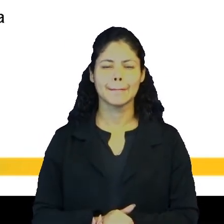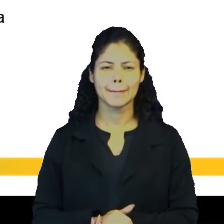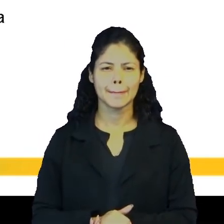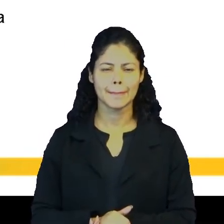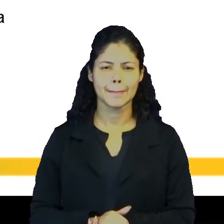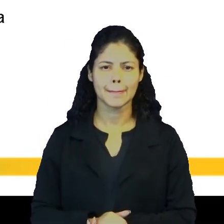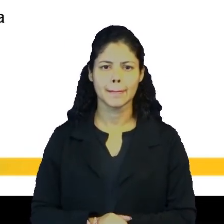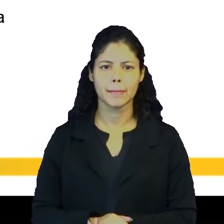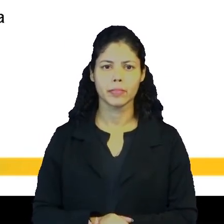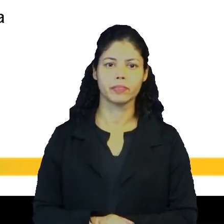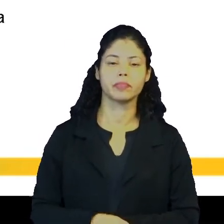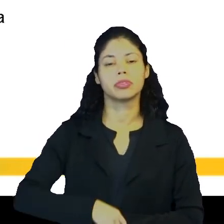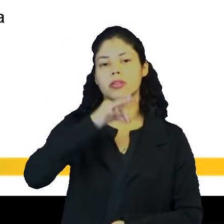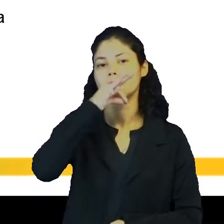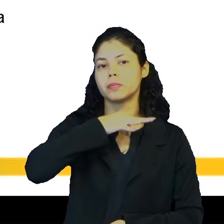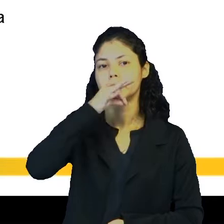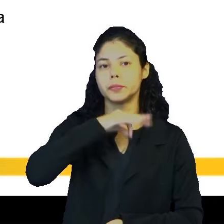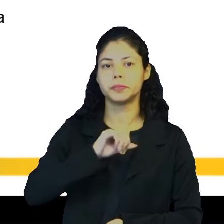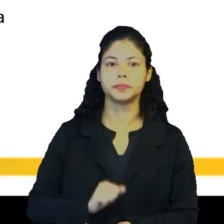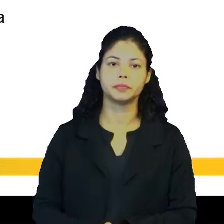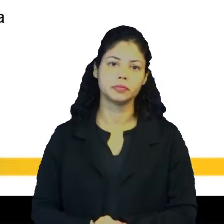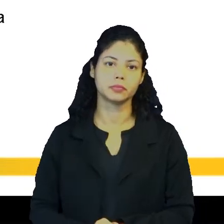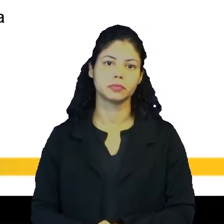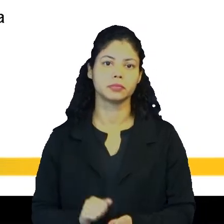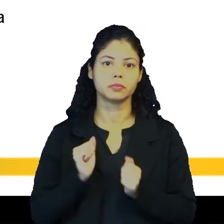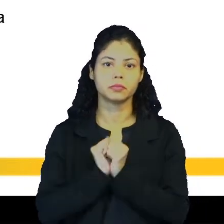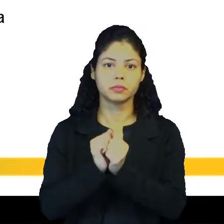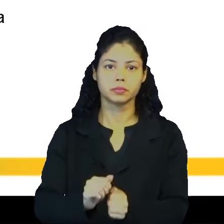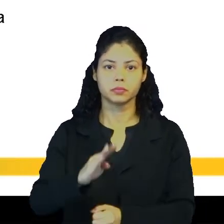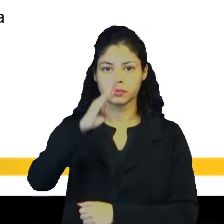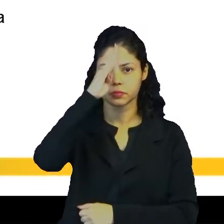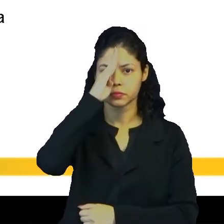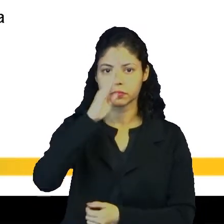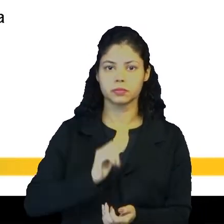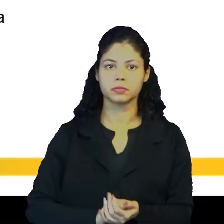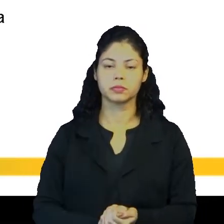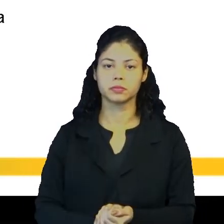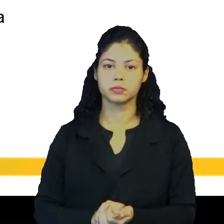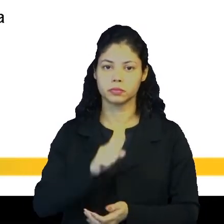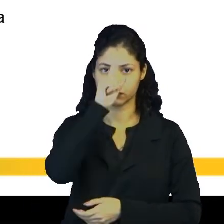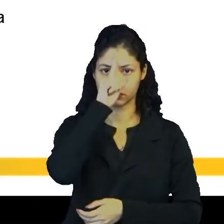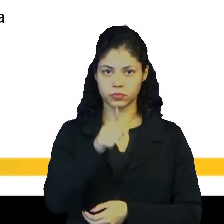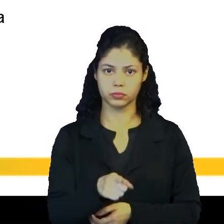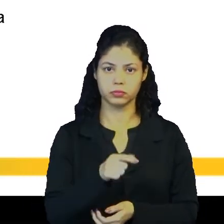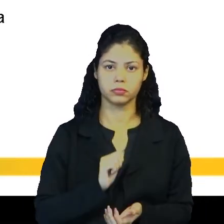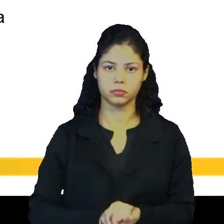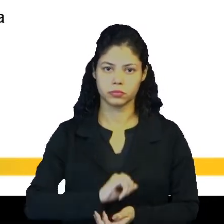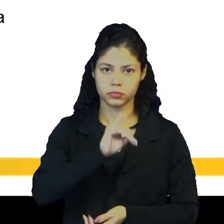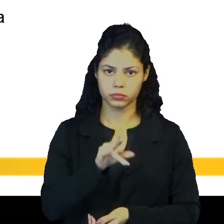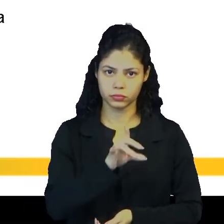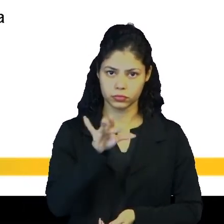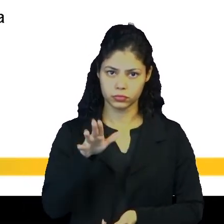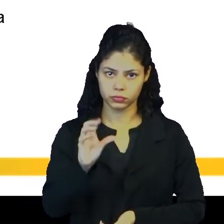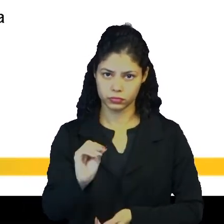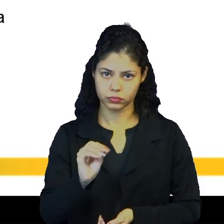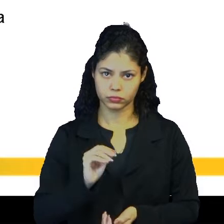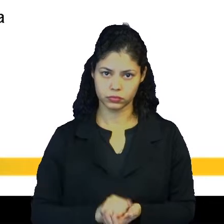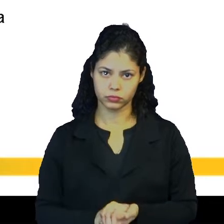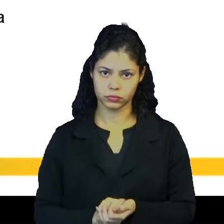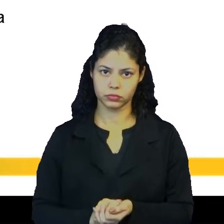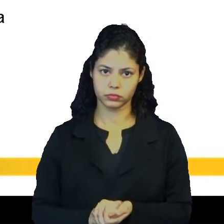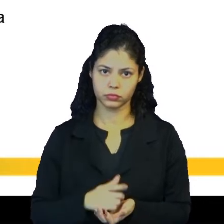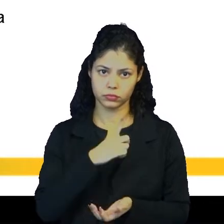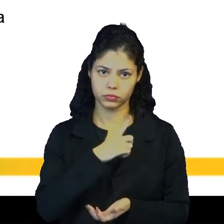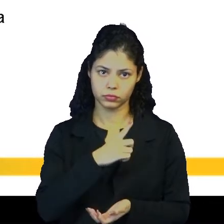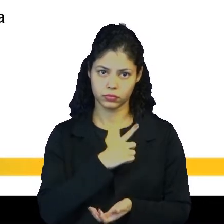Em 1968, no Peru, né, uma junta militar liderada pelo general Juan Velasco Alvarado instala-se no